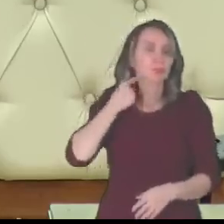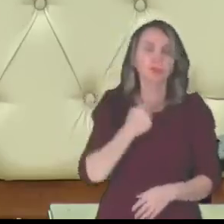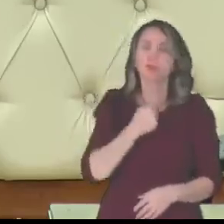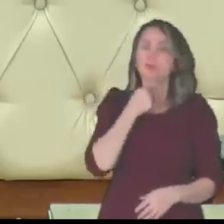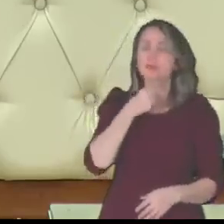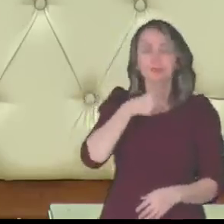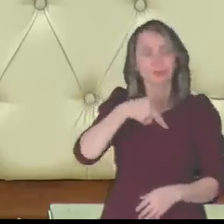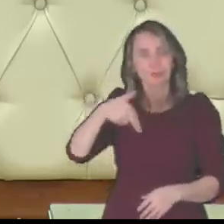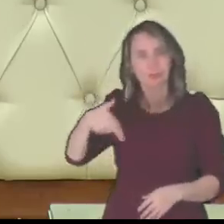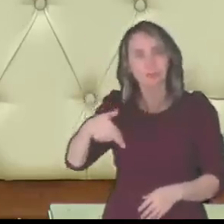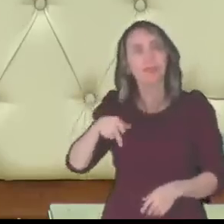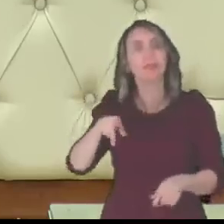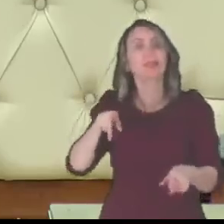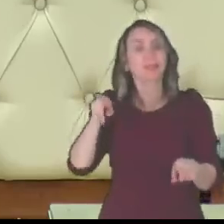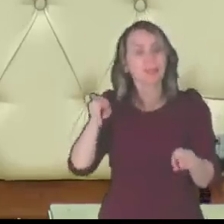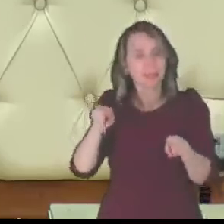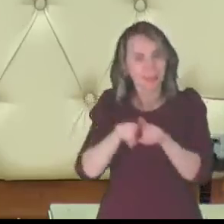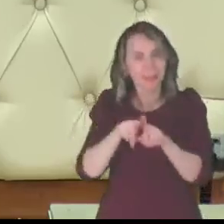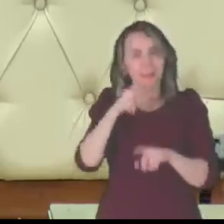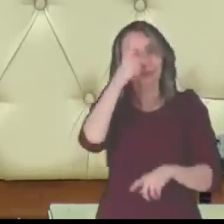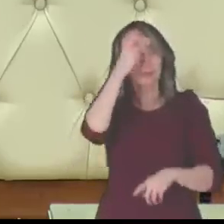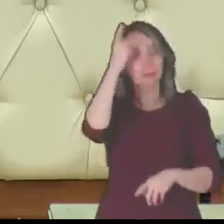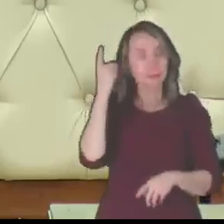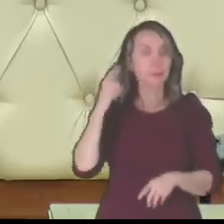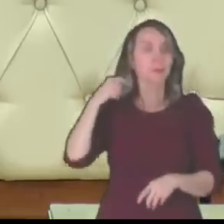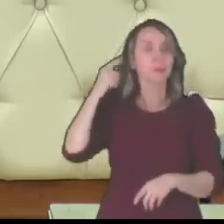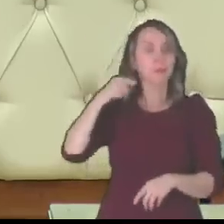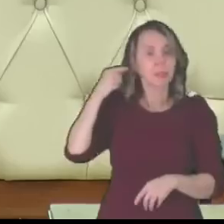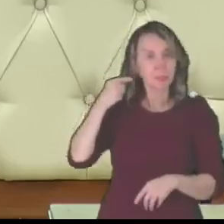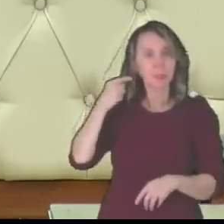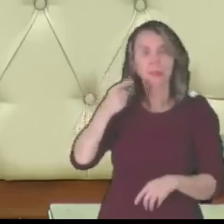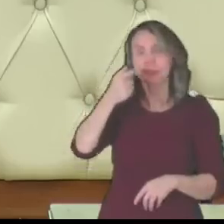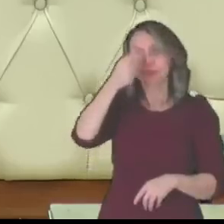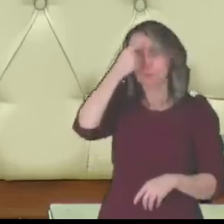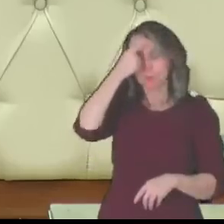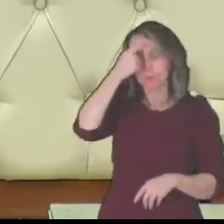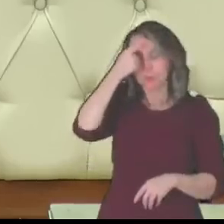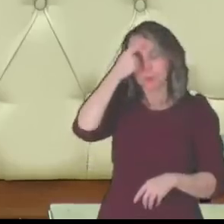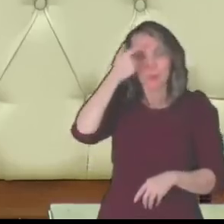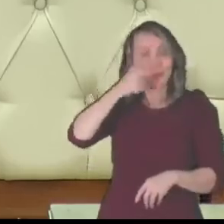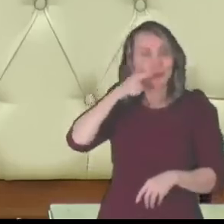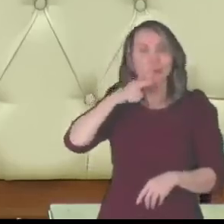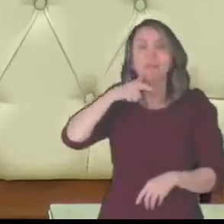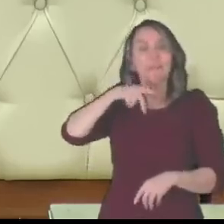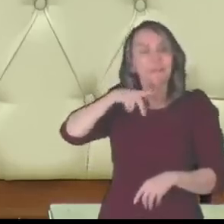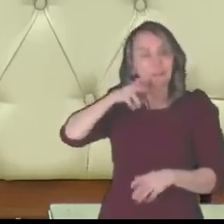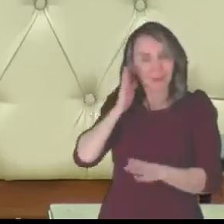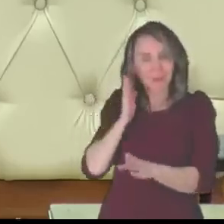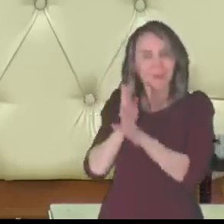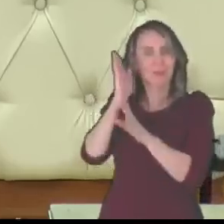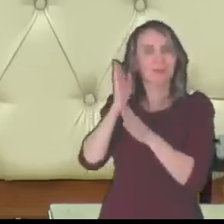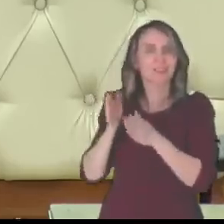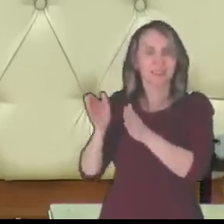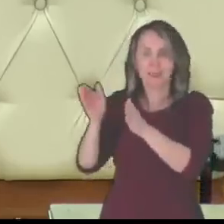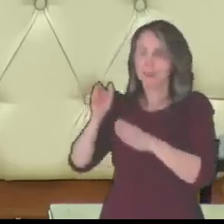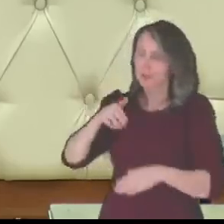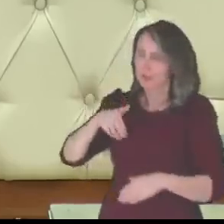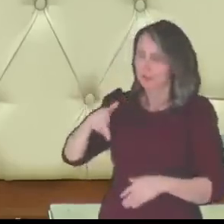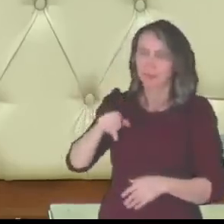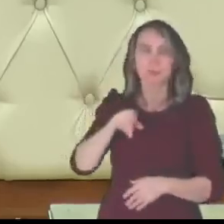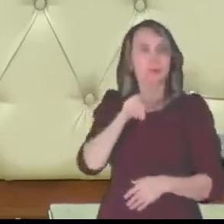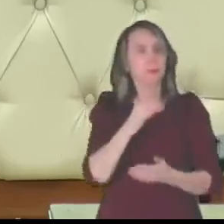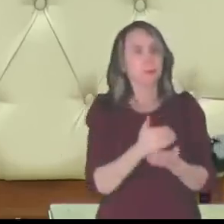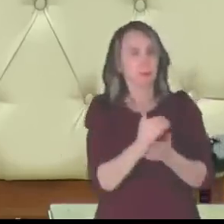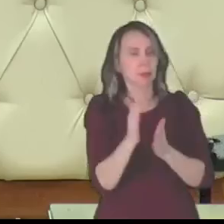mesmo os loucos Jesus de juízo a quem não tem Jesus Jesus aí você bota para orar por quem não tem juízo